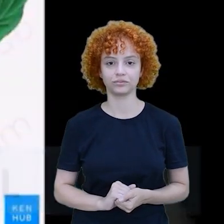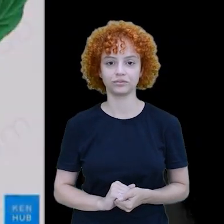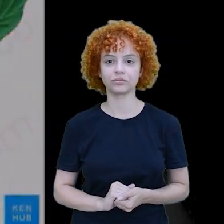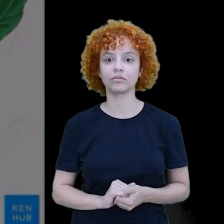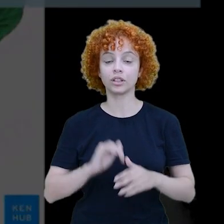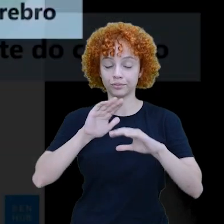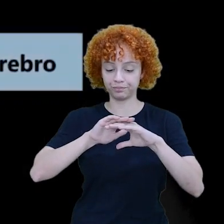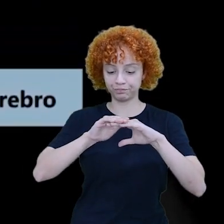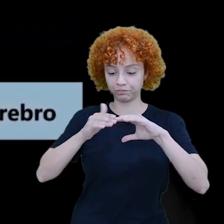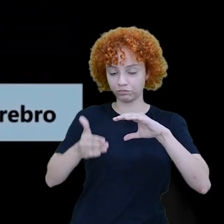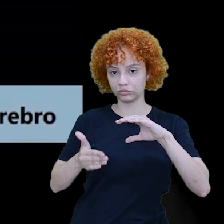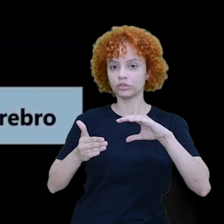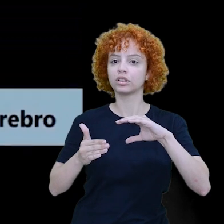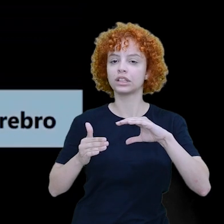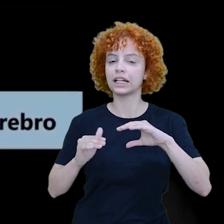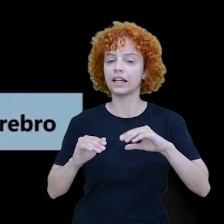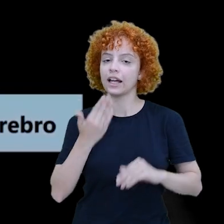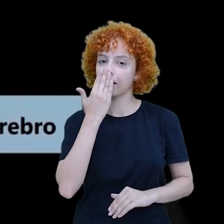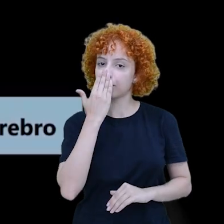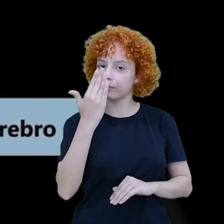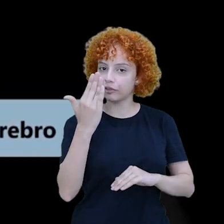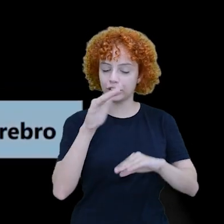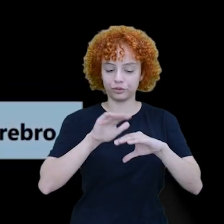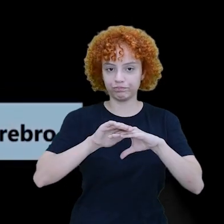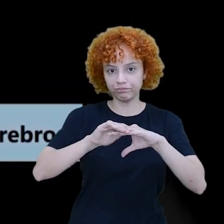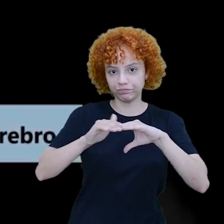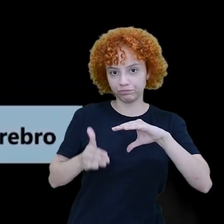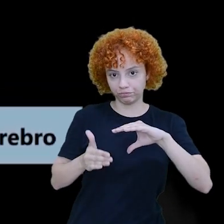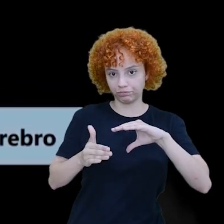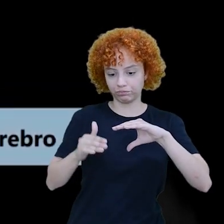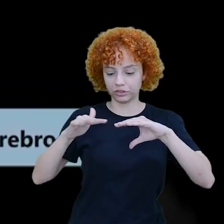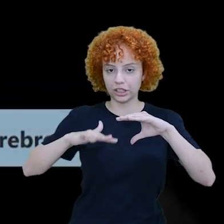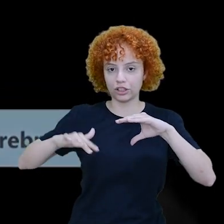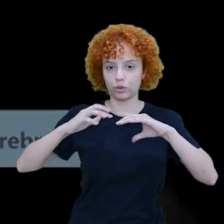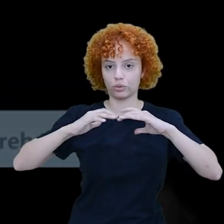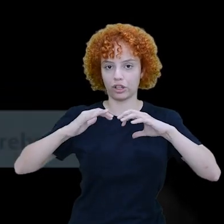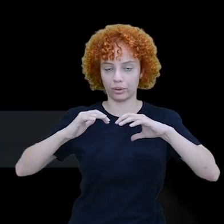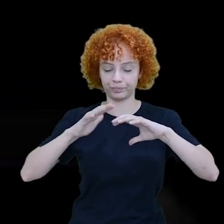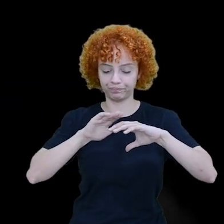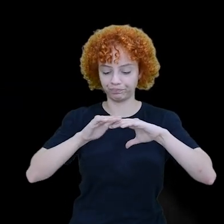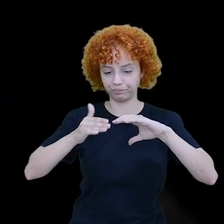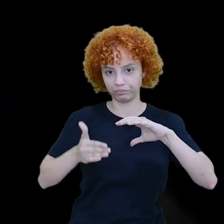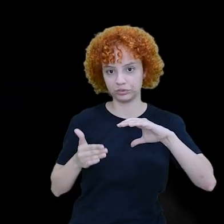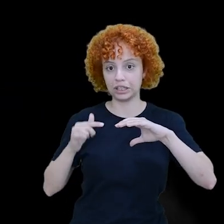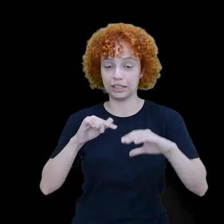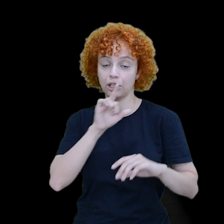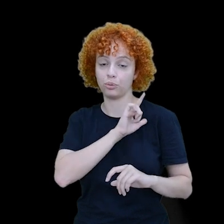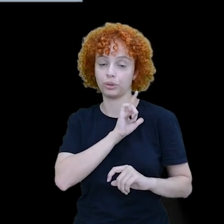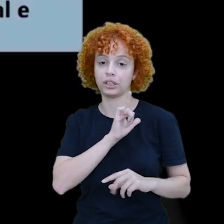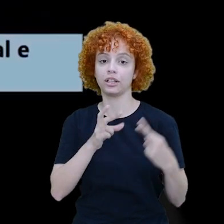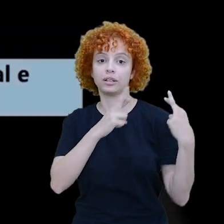O lobo frontal situa-se, como o próprio nome diz, na parte da frente do cérebro. Ele recebe,